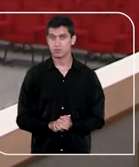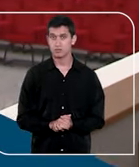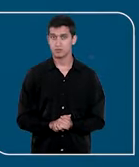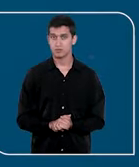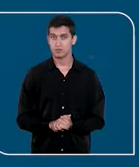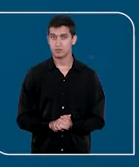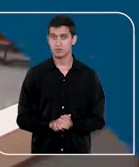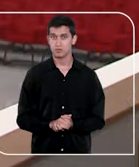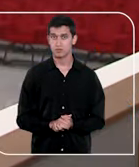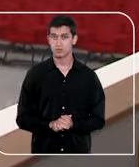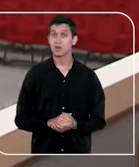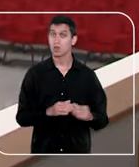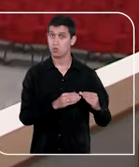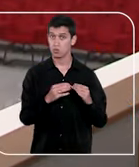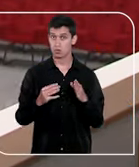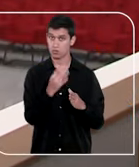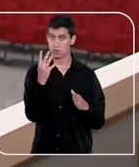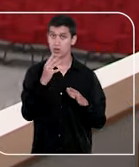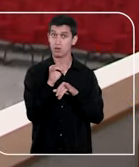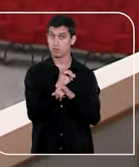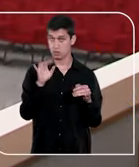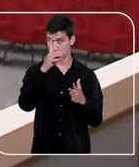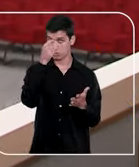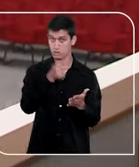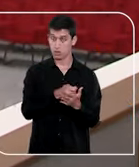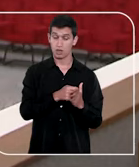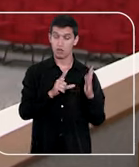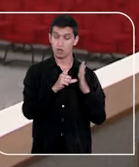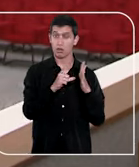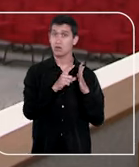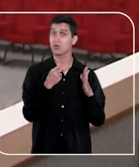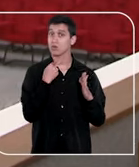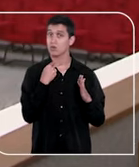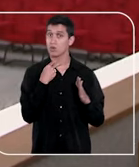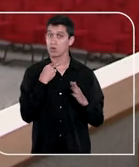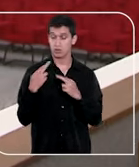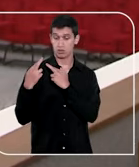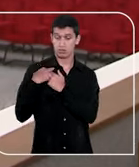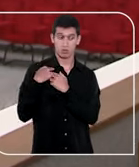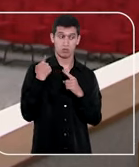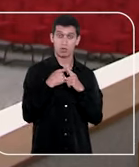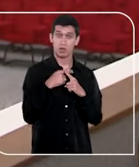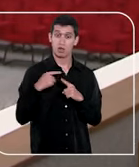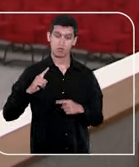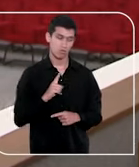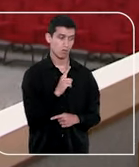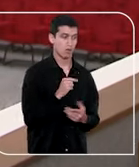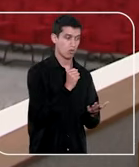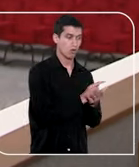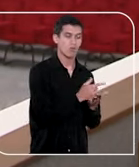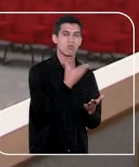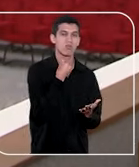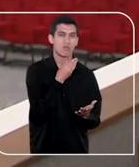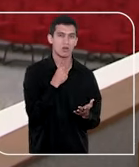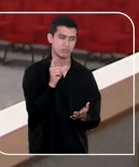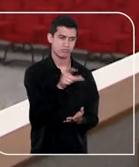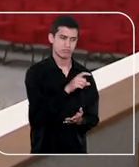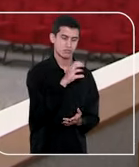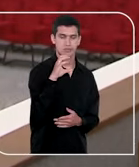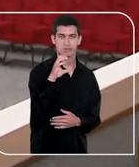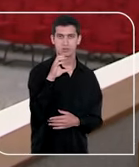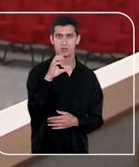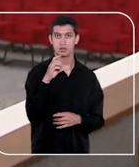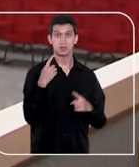prejuízos. Já a quarta turma determinou que loja não pode ser responsabilizada por compras fraudulentas com cartão